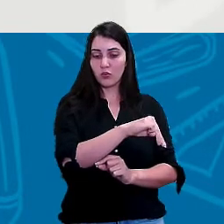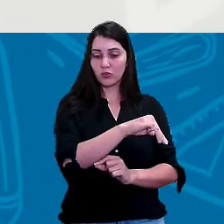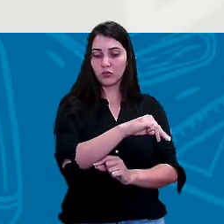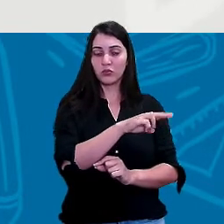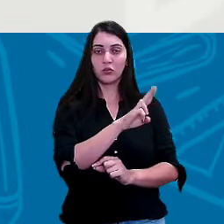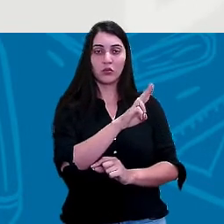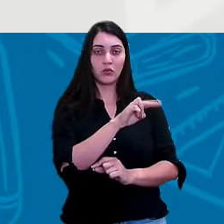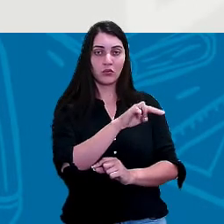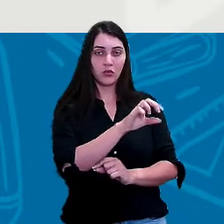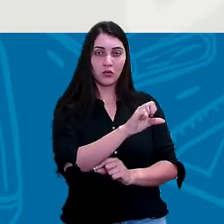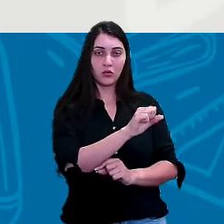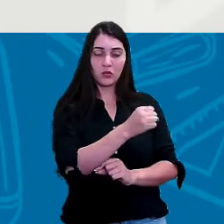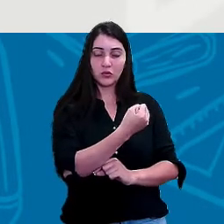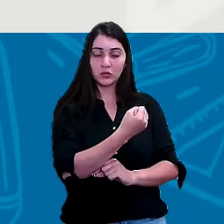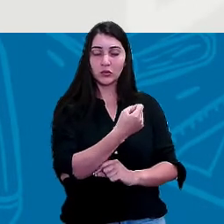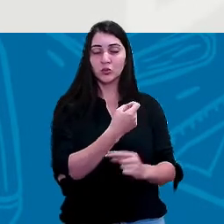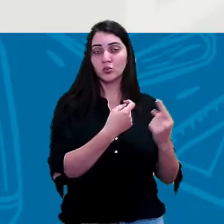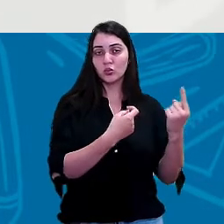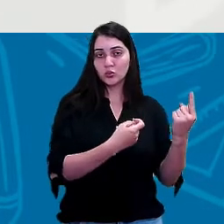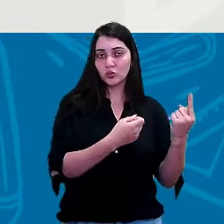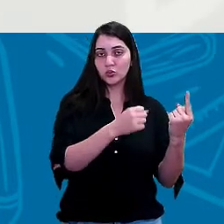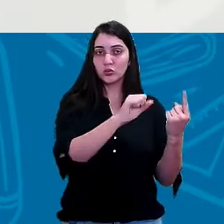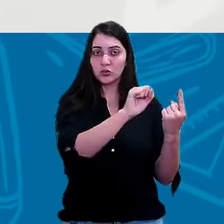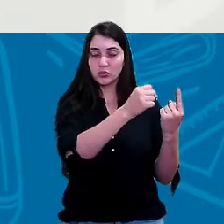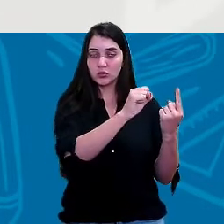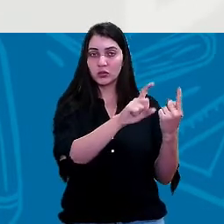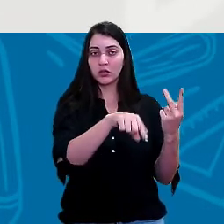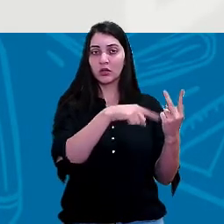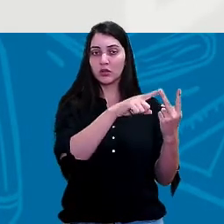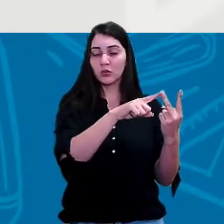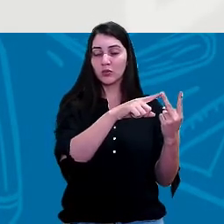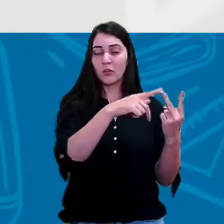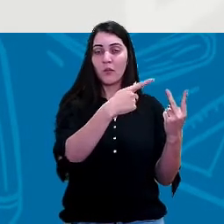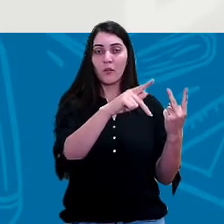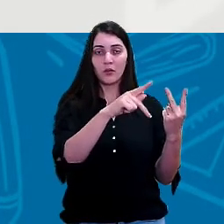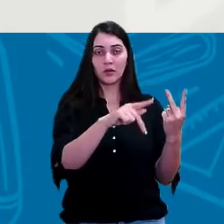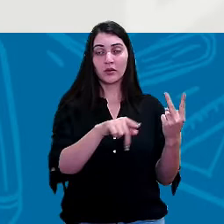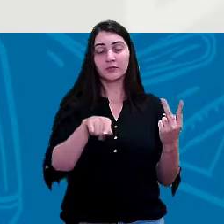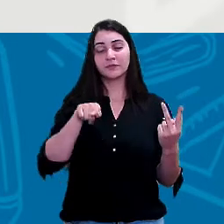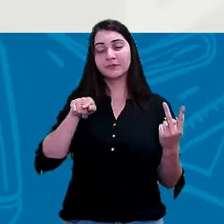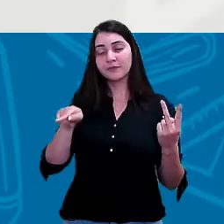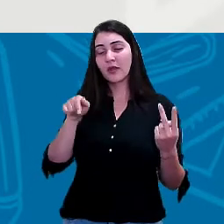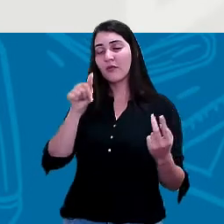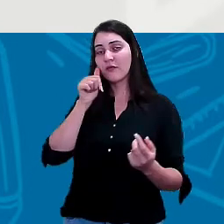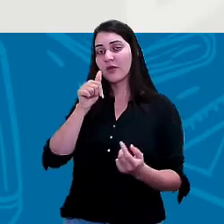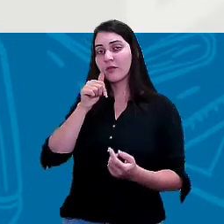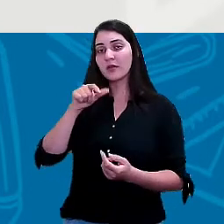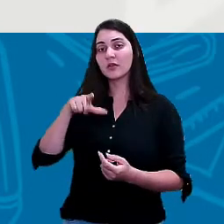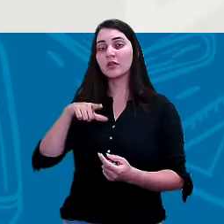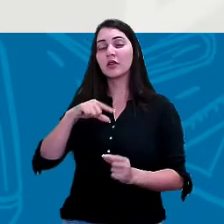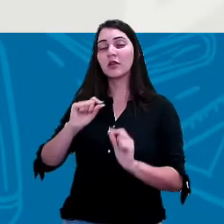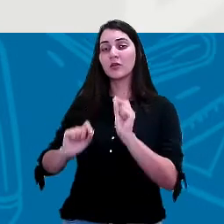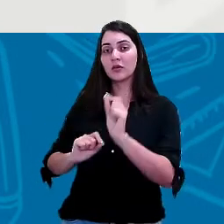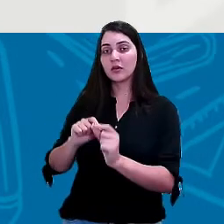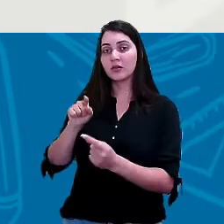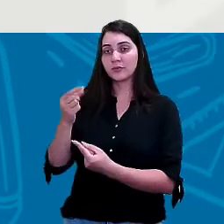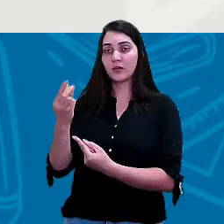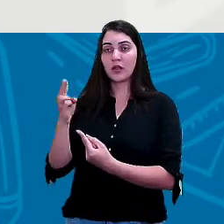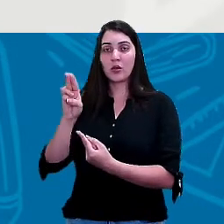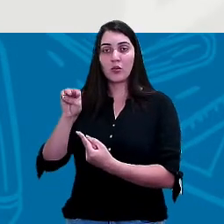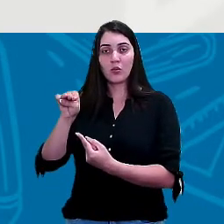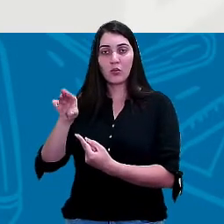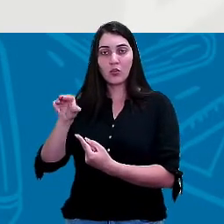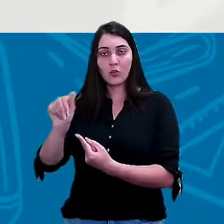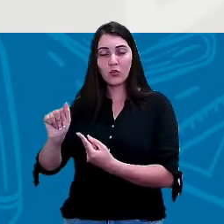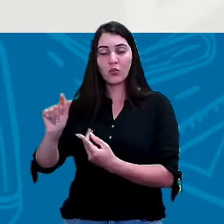é singular, o outro é plural. Uns. Para o feminino nós temos uma